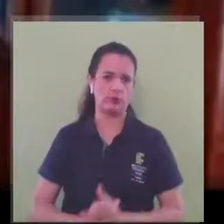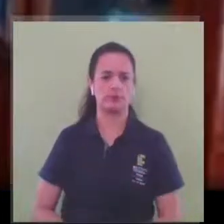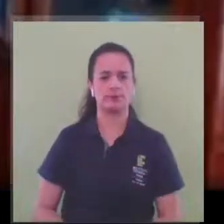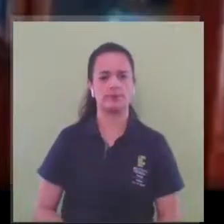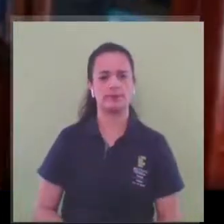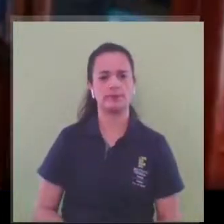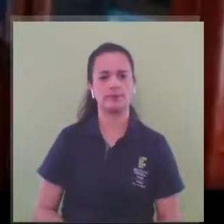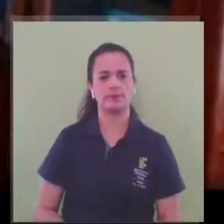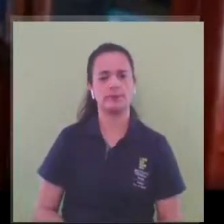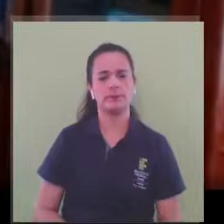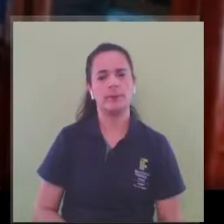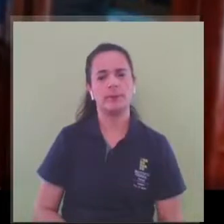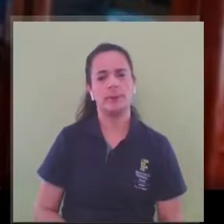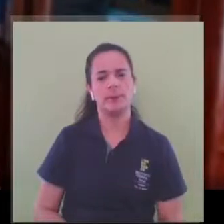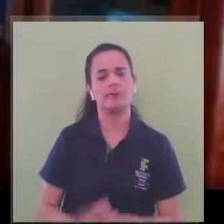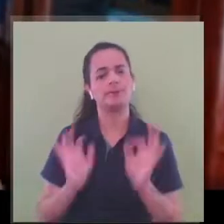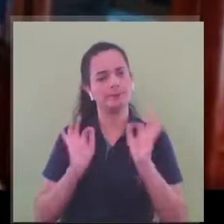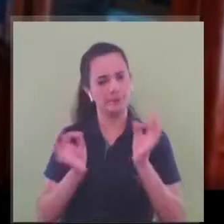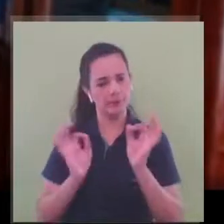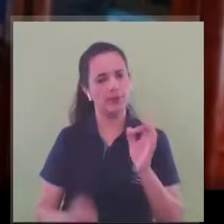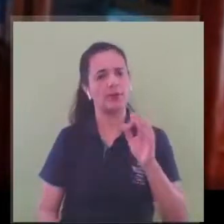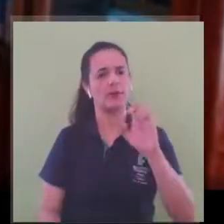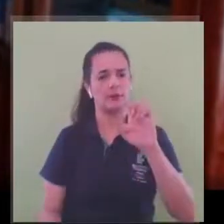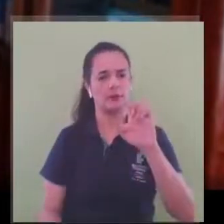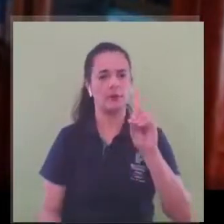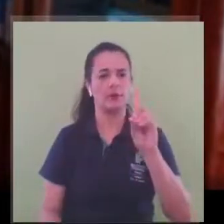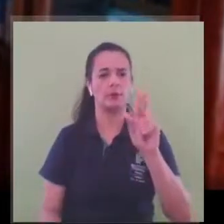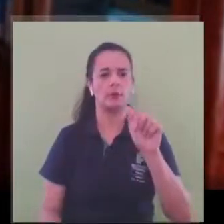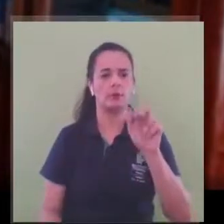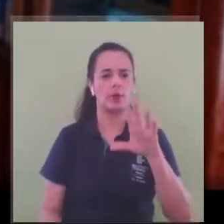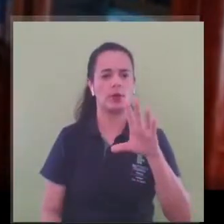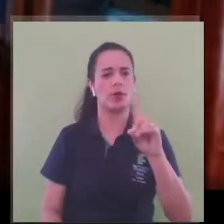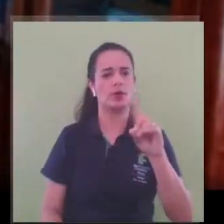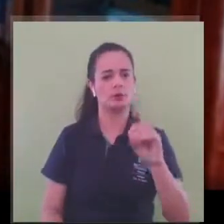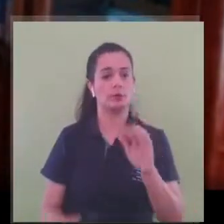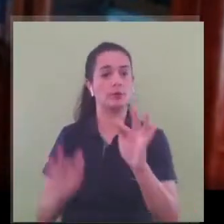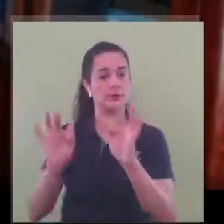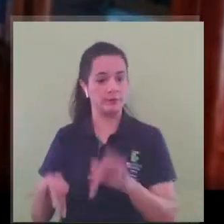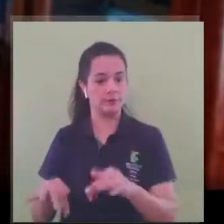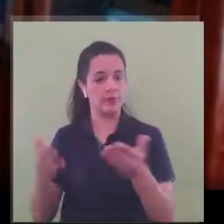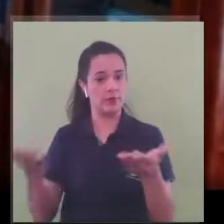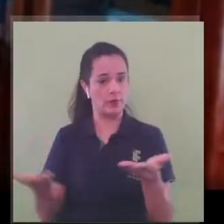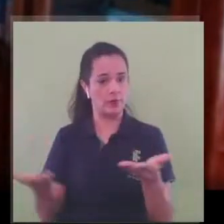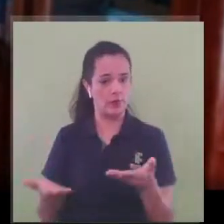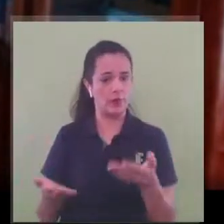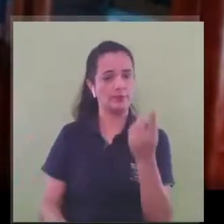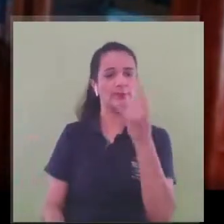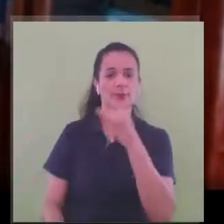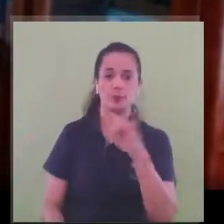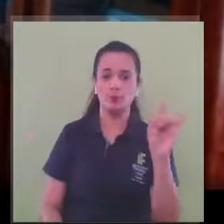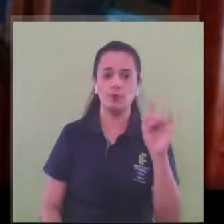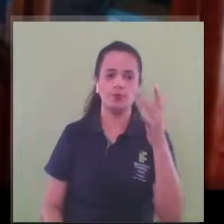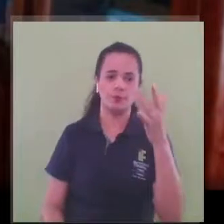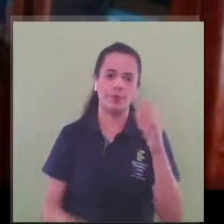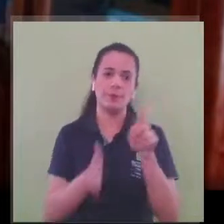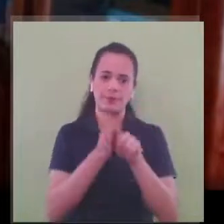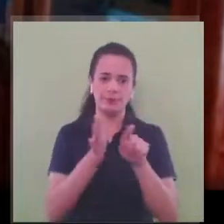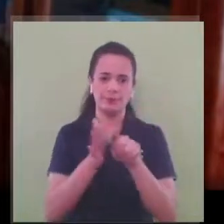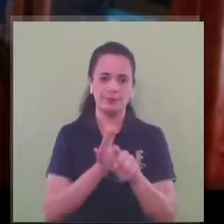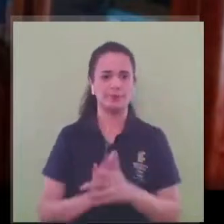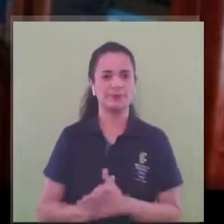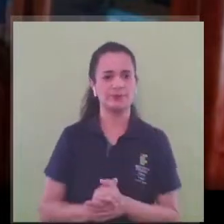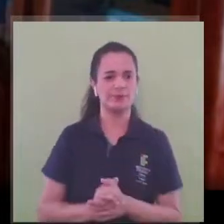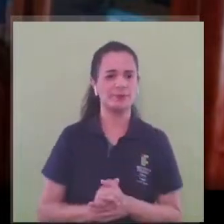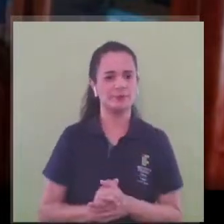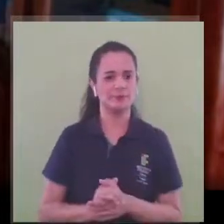Tá certo, Eduardo. Para finalizar, tá? Eu vou fazer a última pergunta, tá? Pergunta do